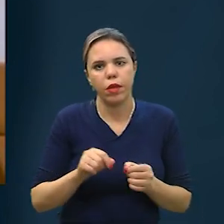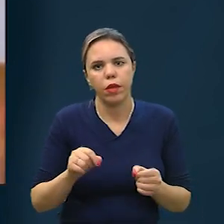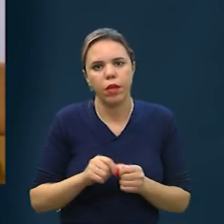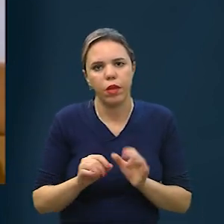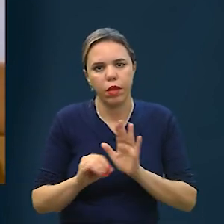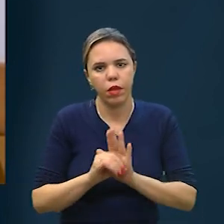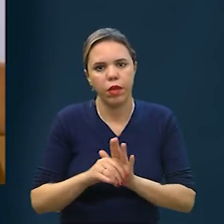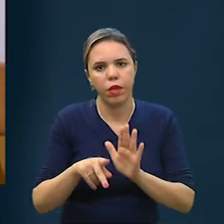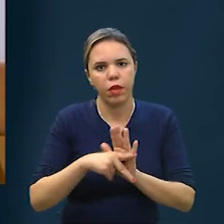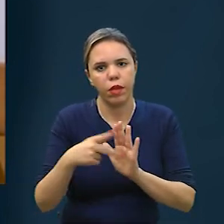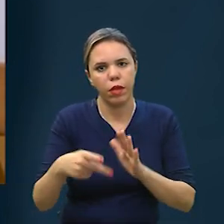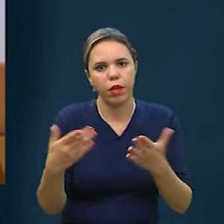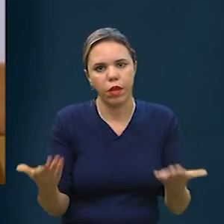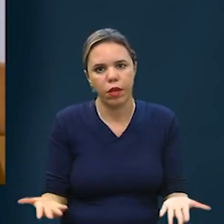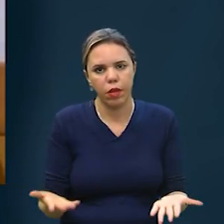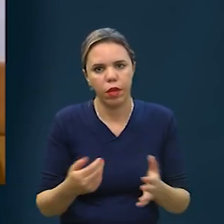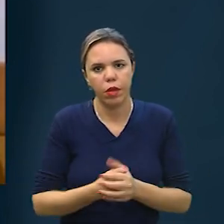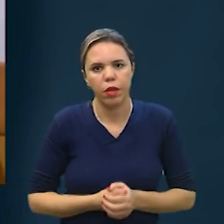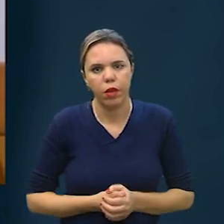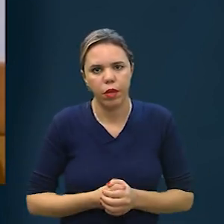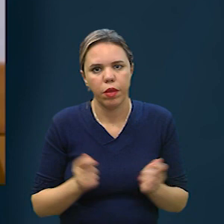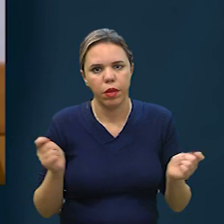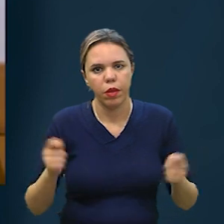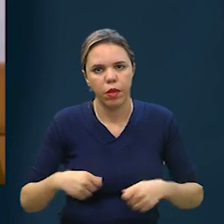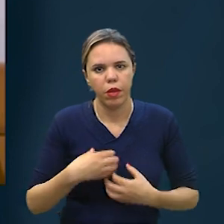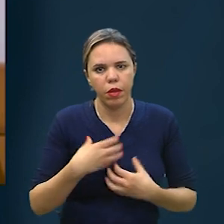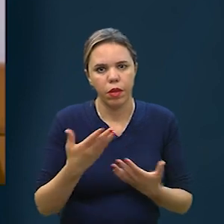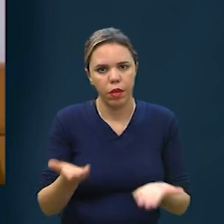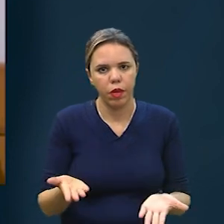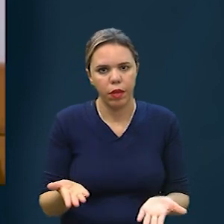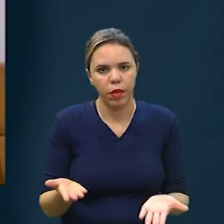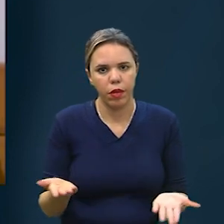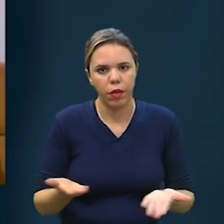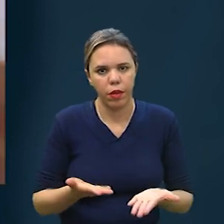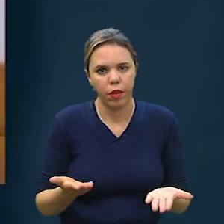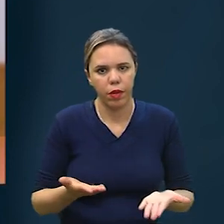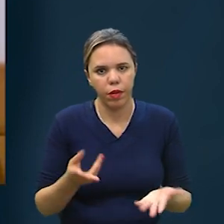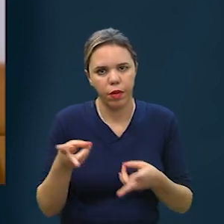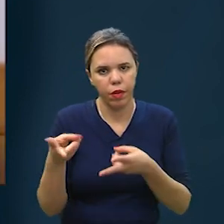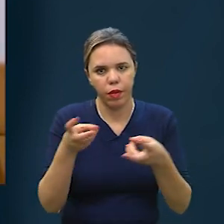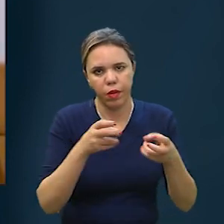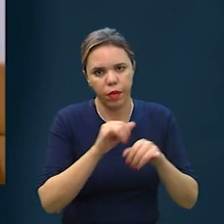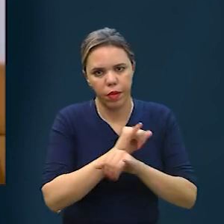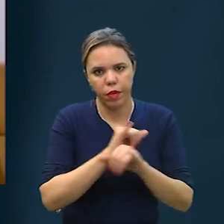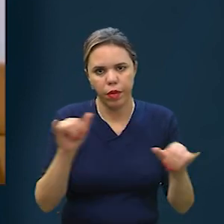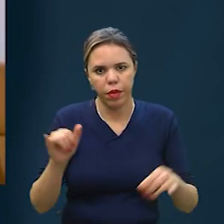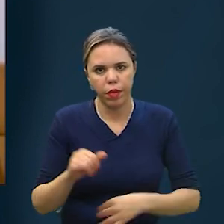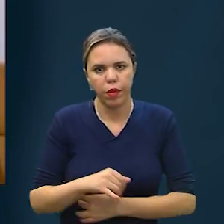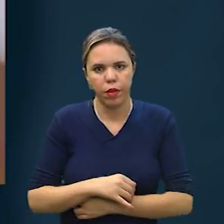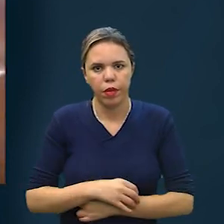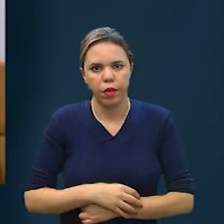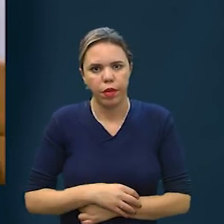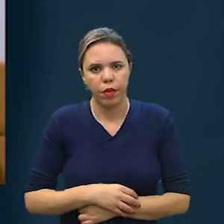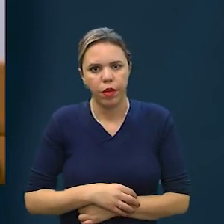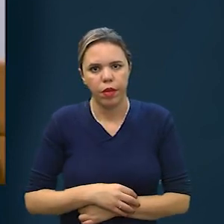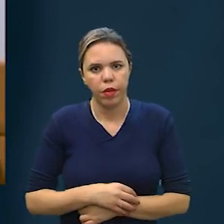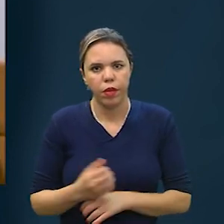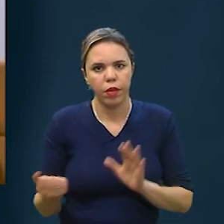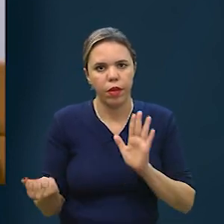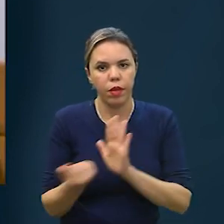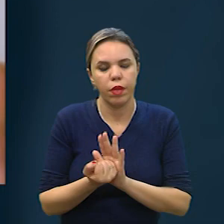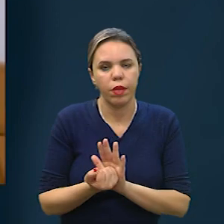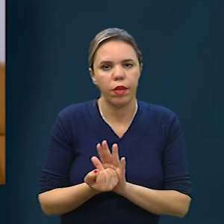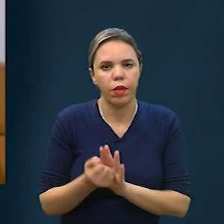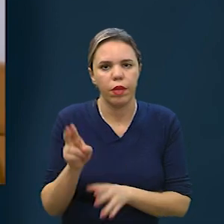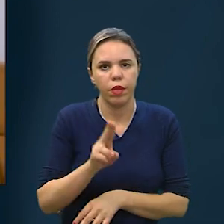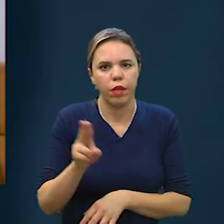questão de identidade, né? É toda uma questão de poder ser você. Hoje a gente já vê propagandas, né, de grandes